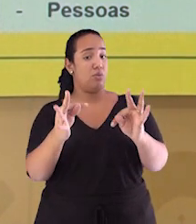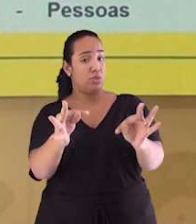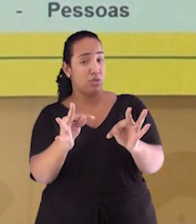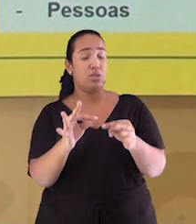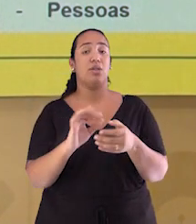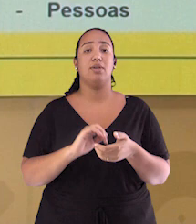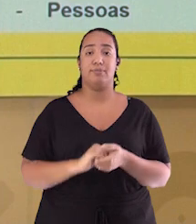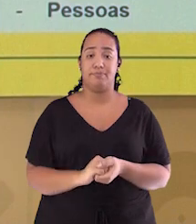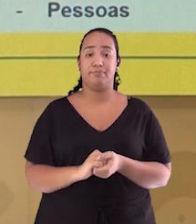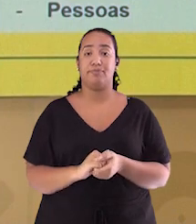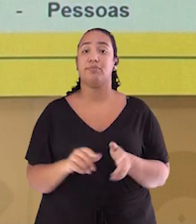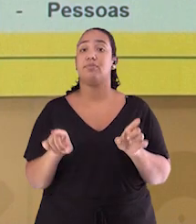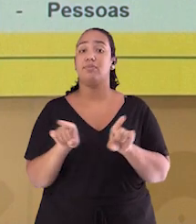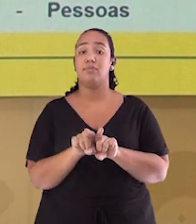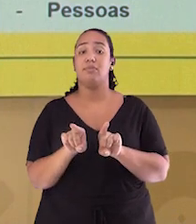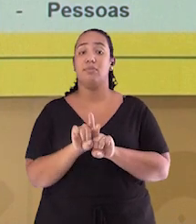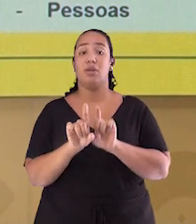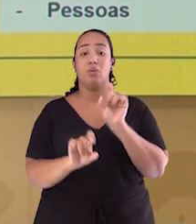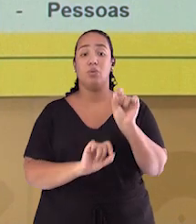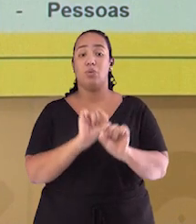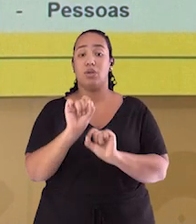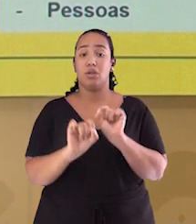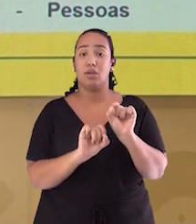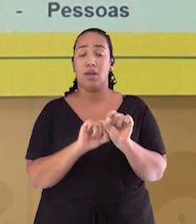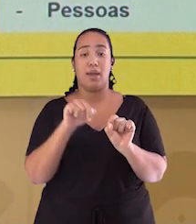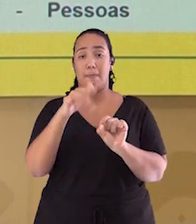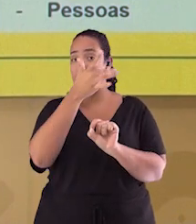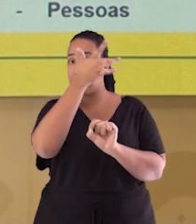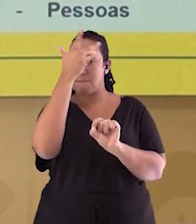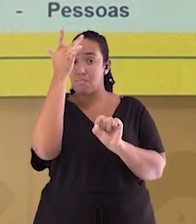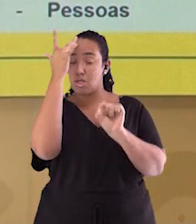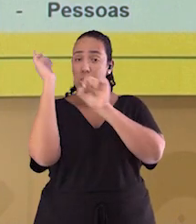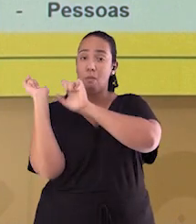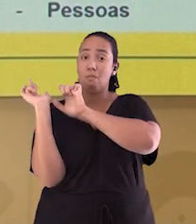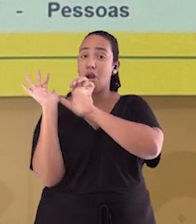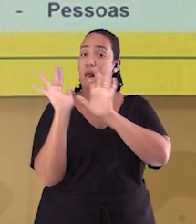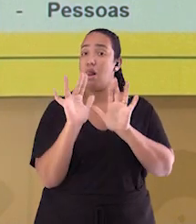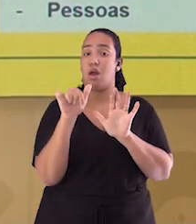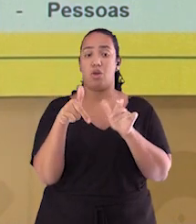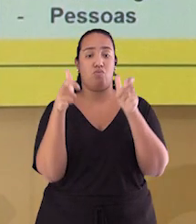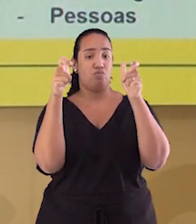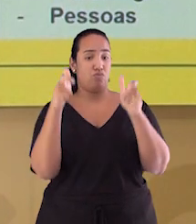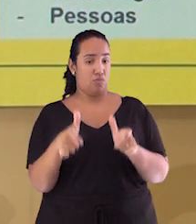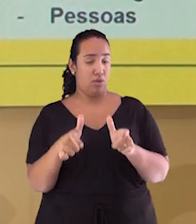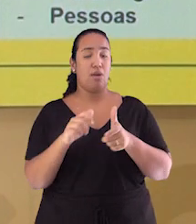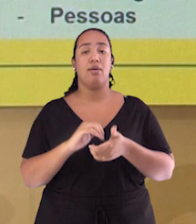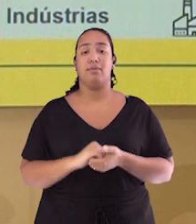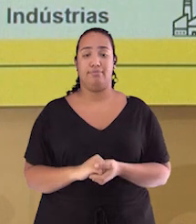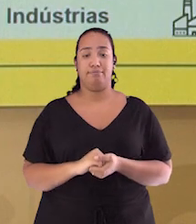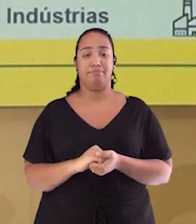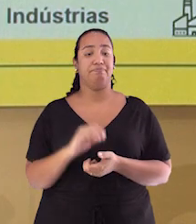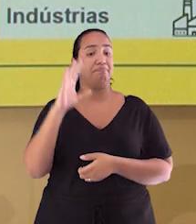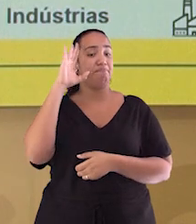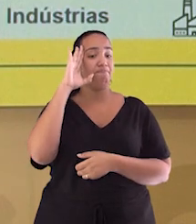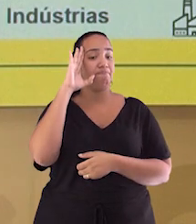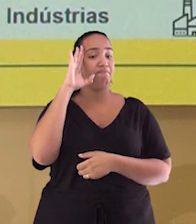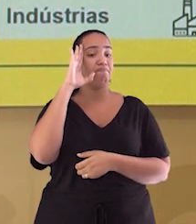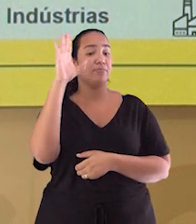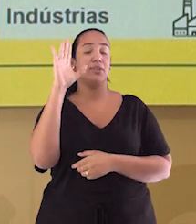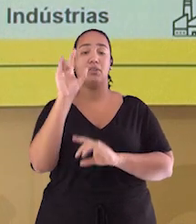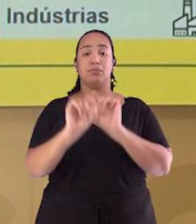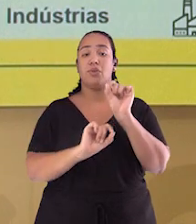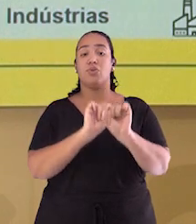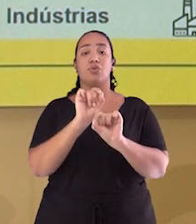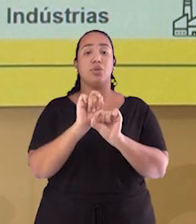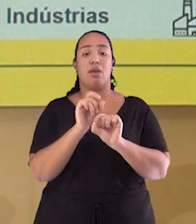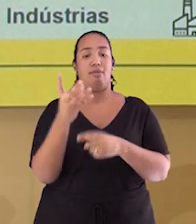e, consequentemente, grande quantidade de pessoas habitando esses locais. As principais metrópoles